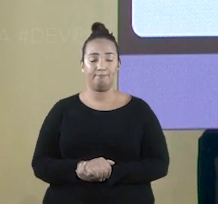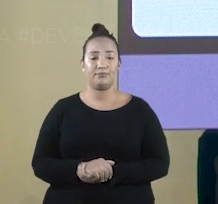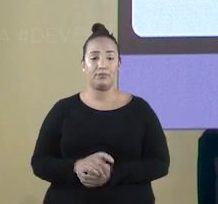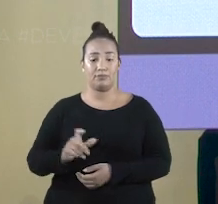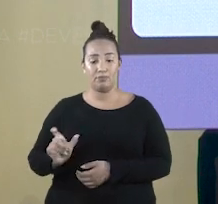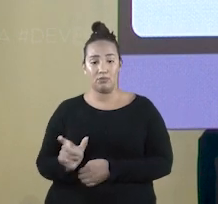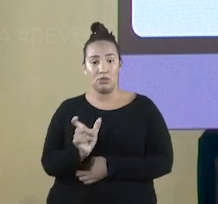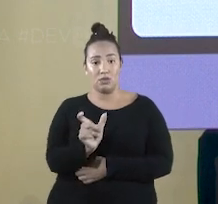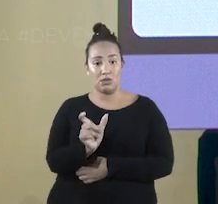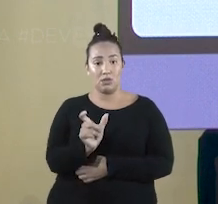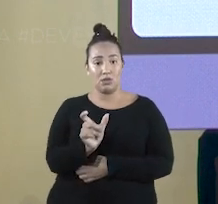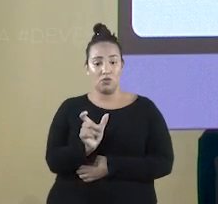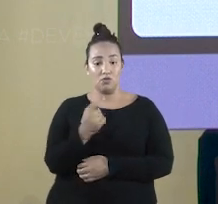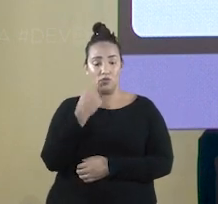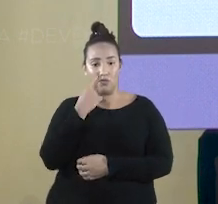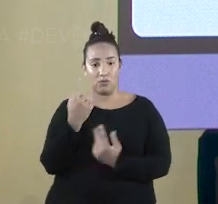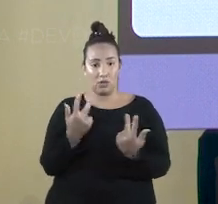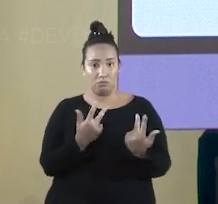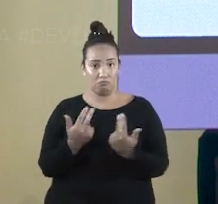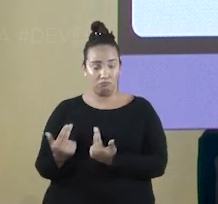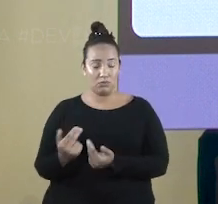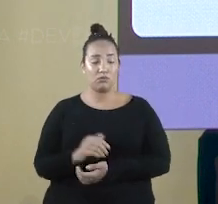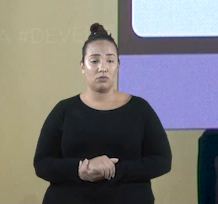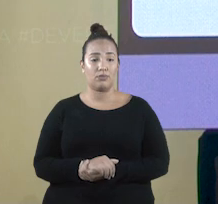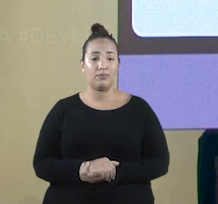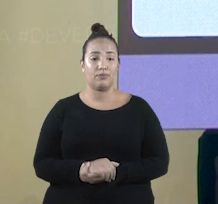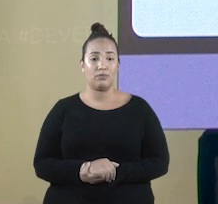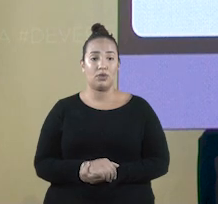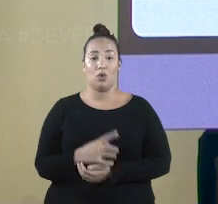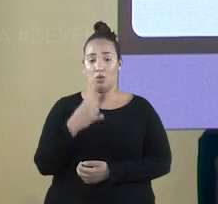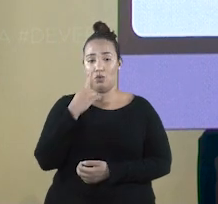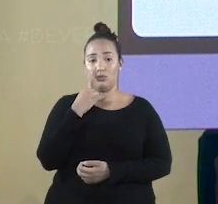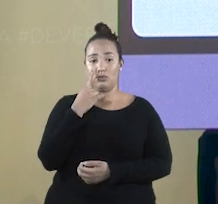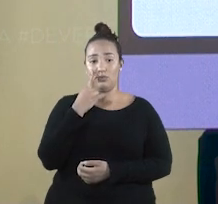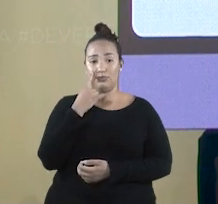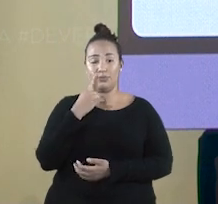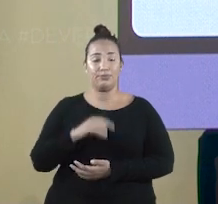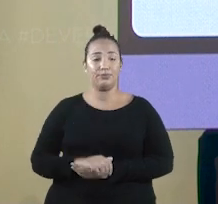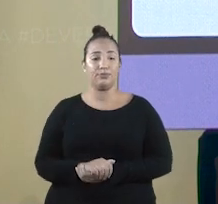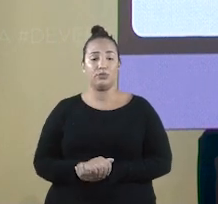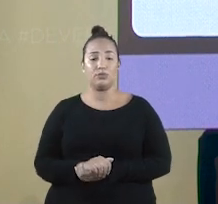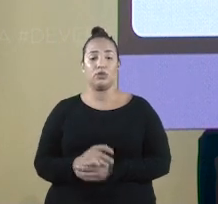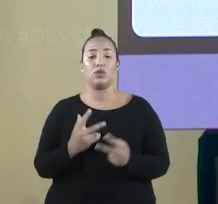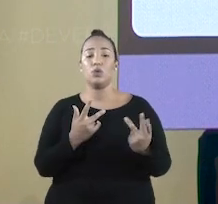o fator comum em evidência, obteremos. Veja aqui, qual é o